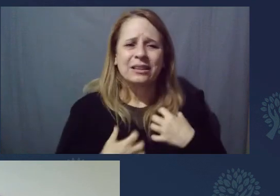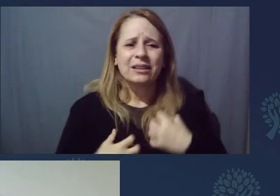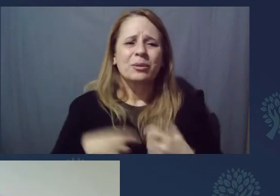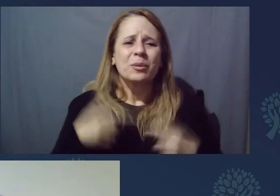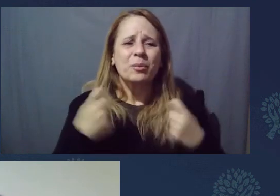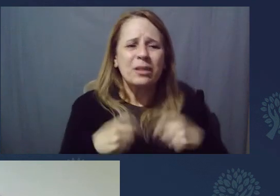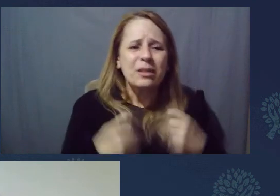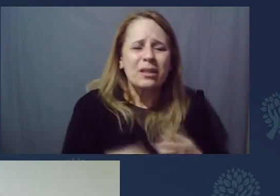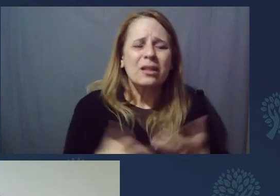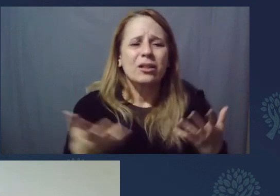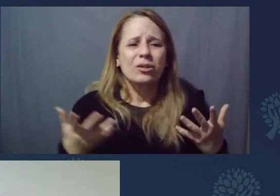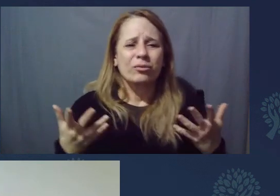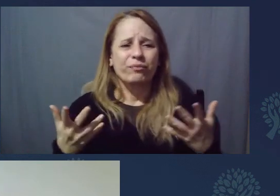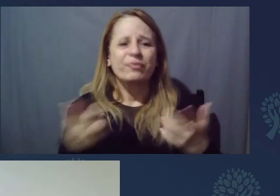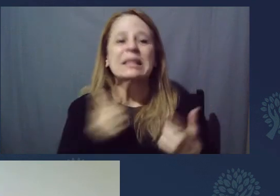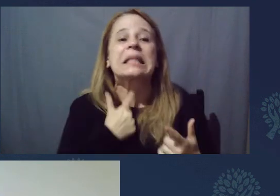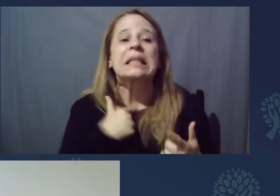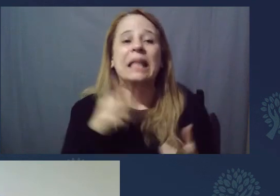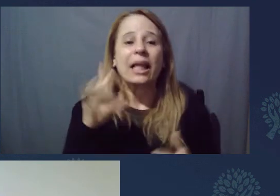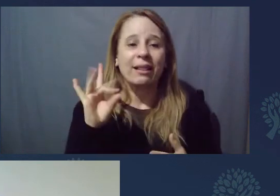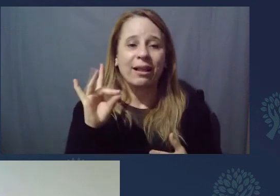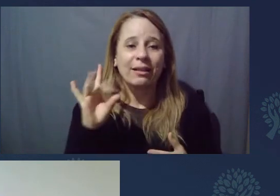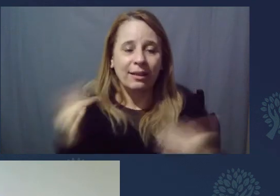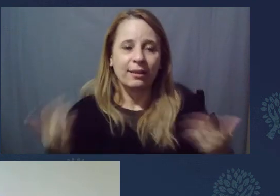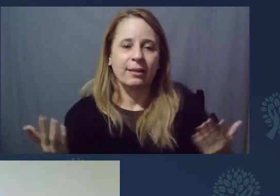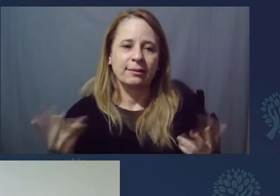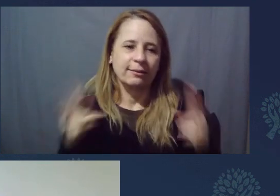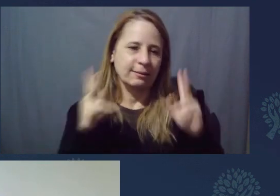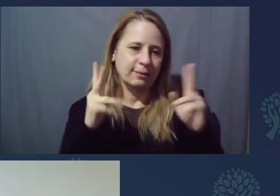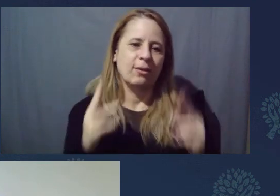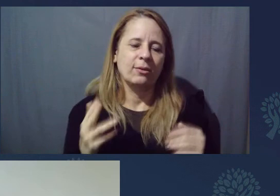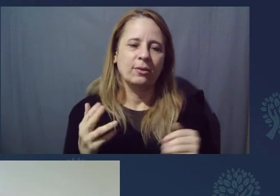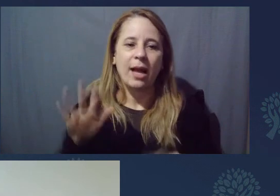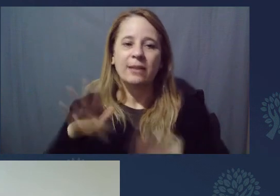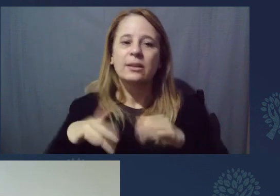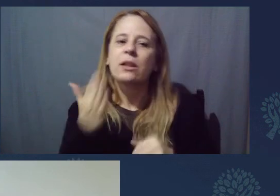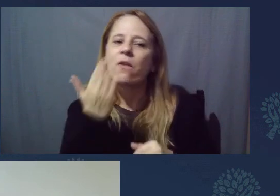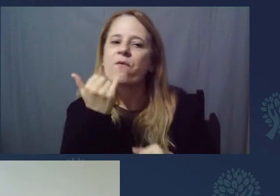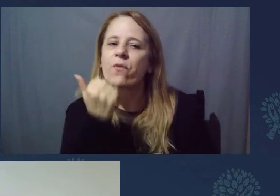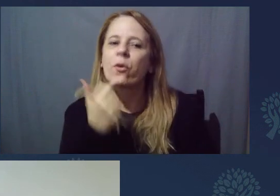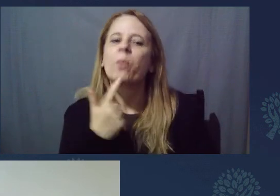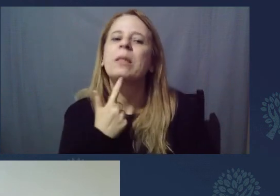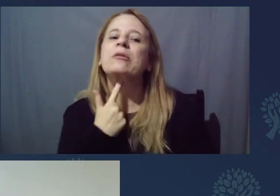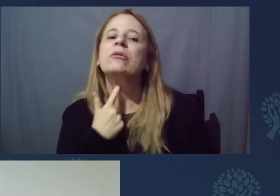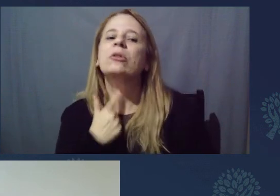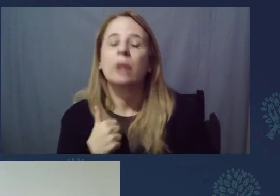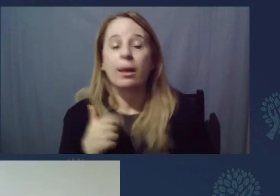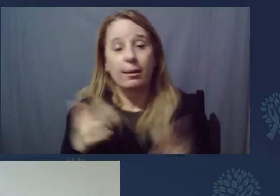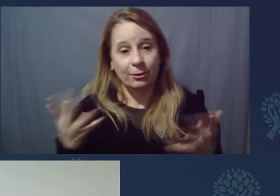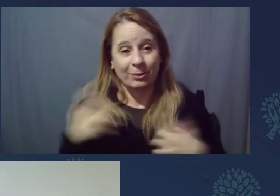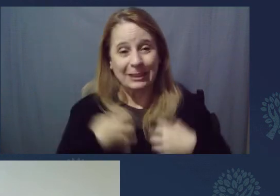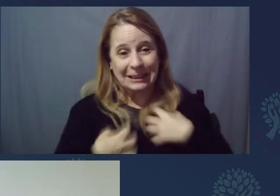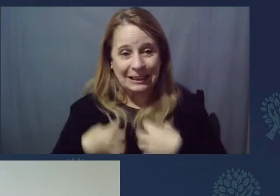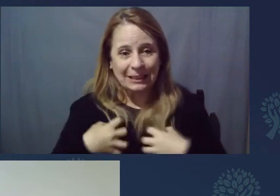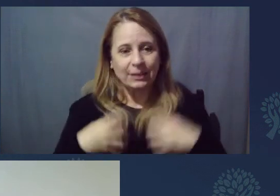aqui. Então, você vai ter que tentar seguir isso, e eu espero que você consiga.